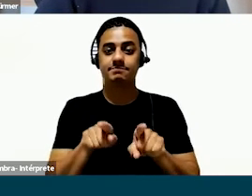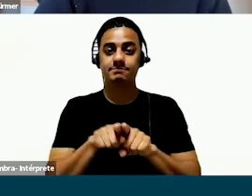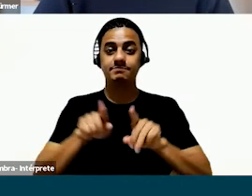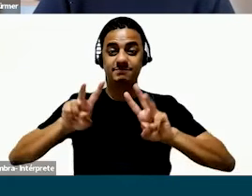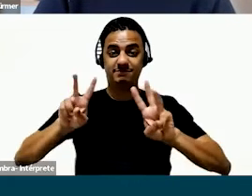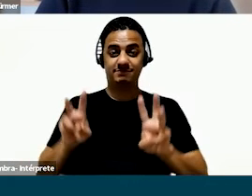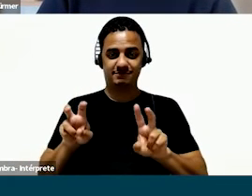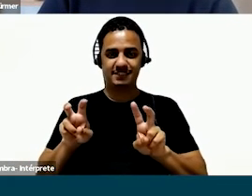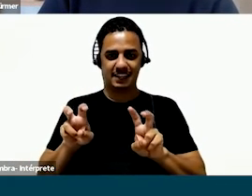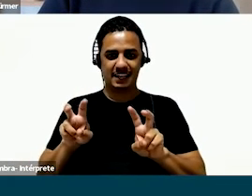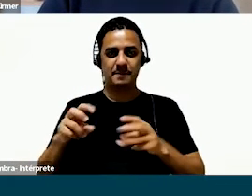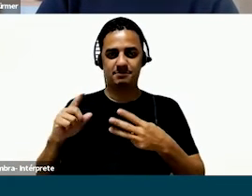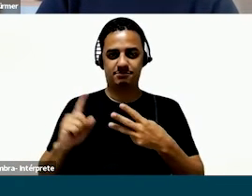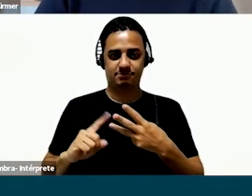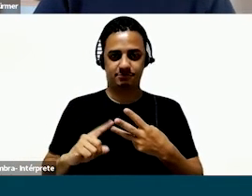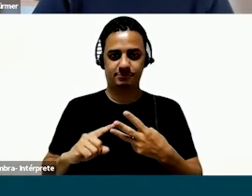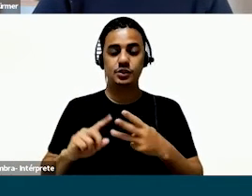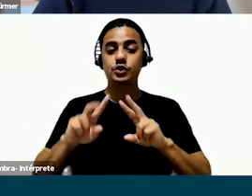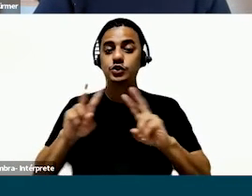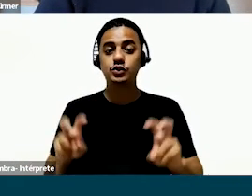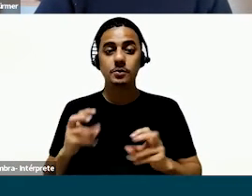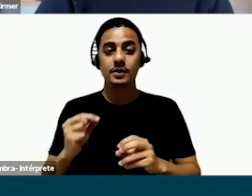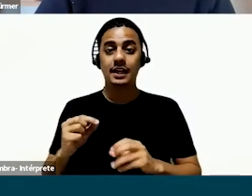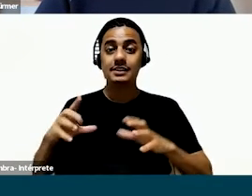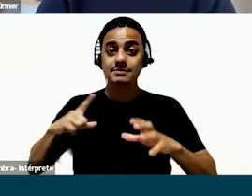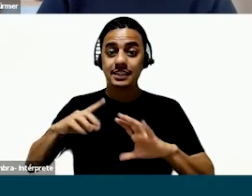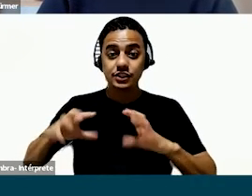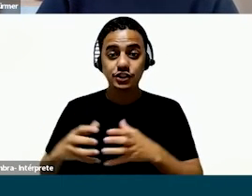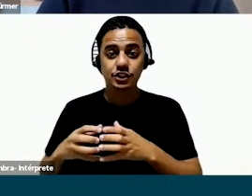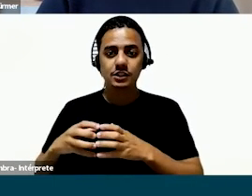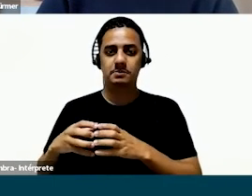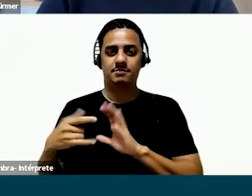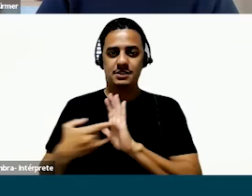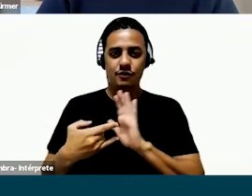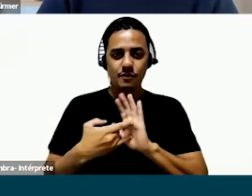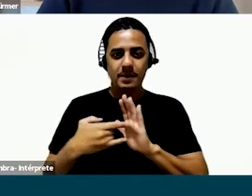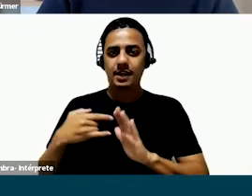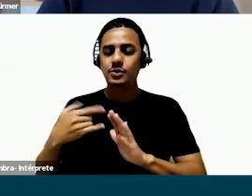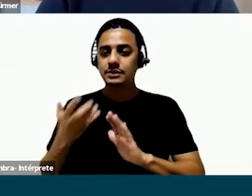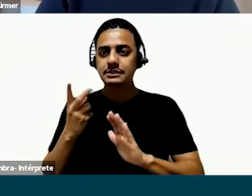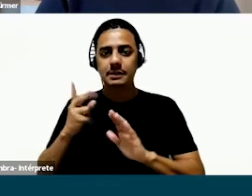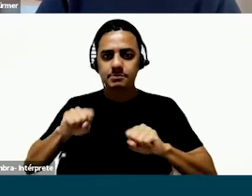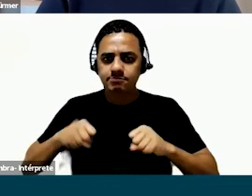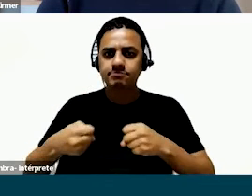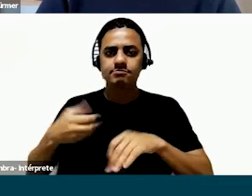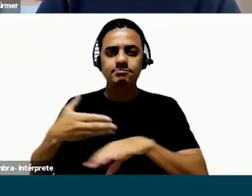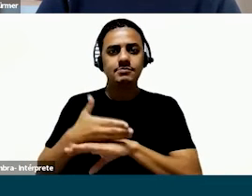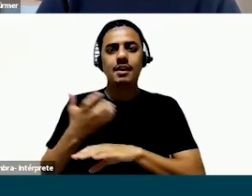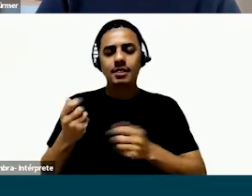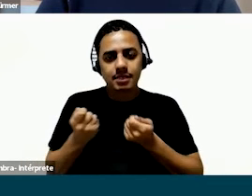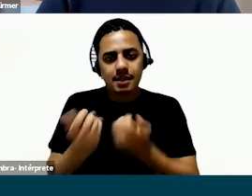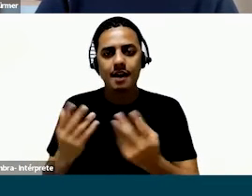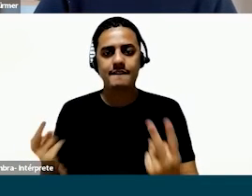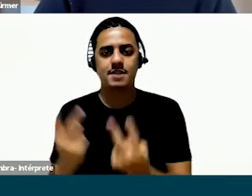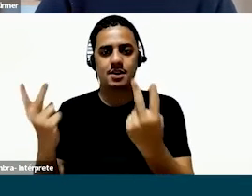Além disso, um terceiro tema que sempre me desafiou, trabalhando com produto, é conseguir ter o time de desenvolvimento muito engajado com essa necessidade de entregar